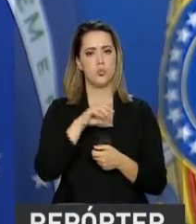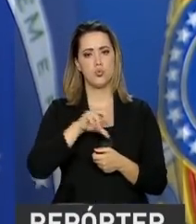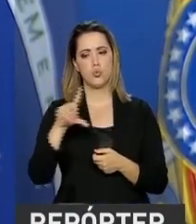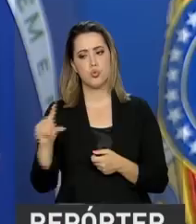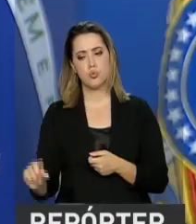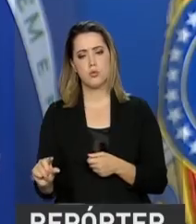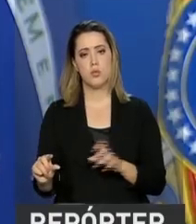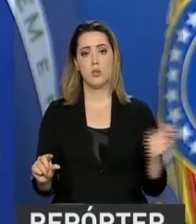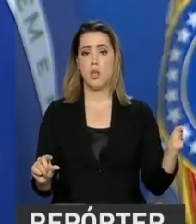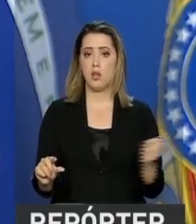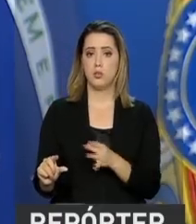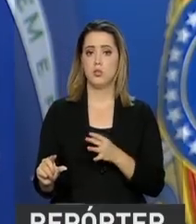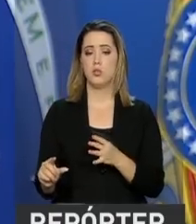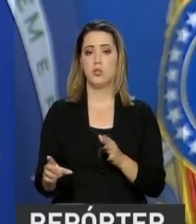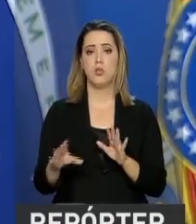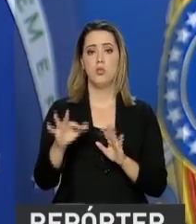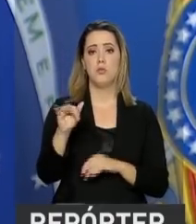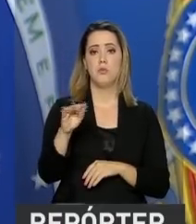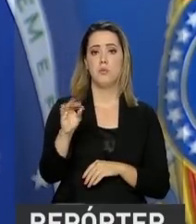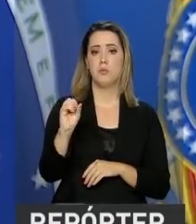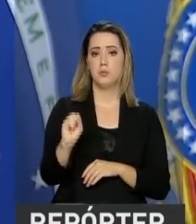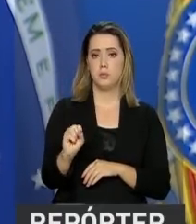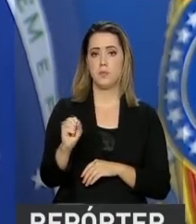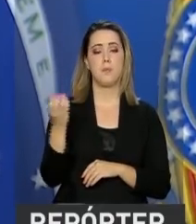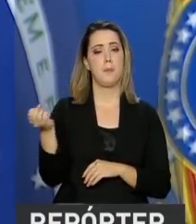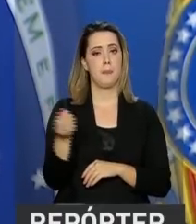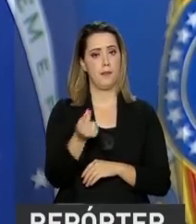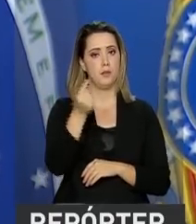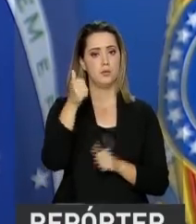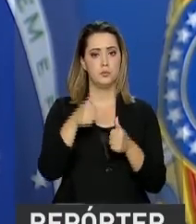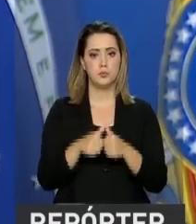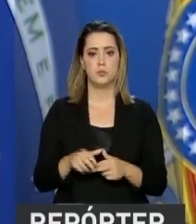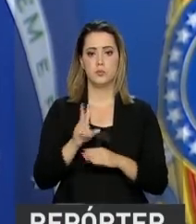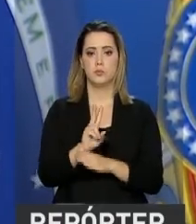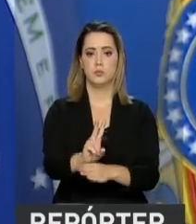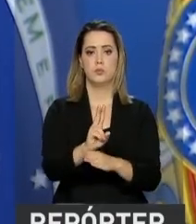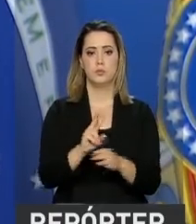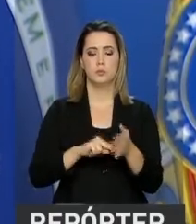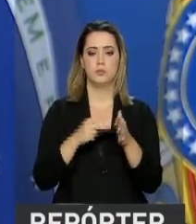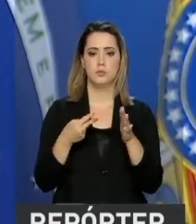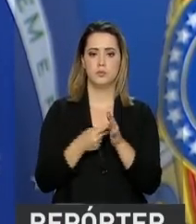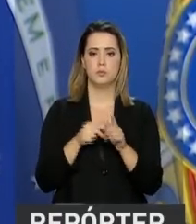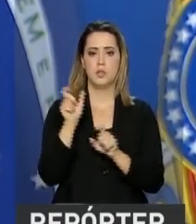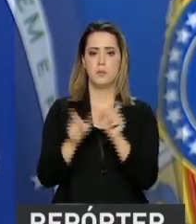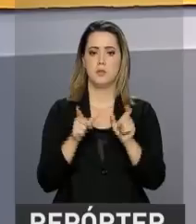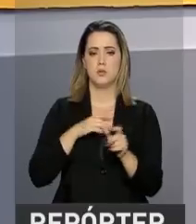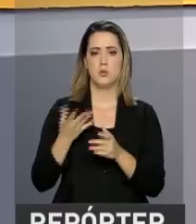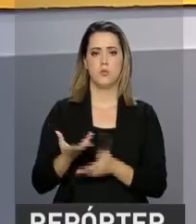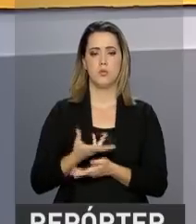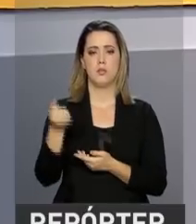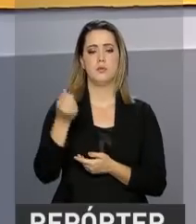queda e a nova rentabilidade do Fundo de Garantia o dinheiro do Trabalhador estará mais protegido ou seja o trabalhador vai ganhar